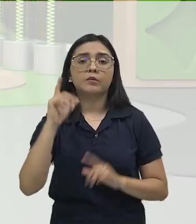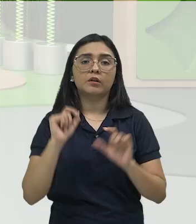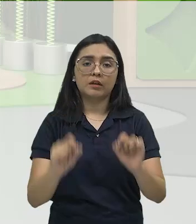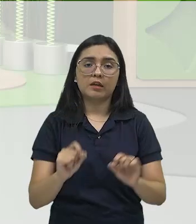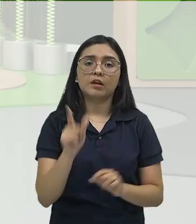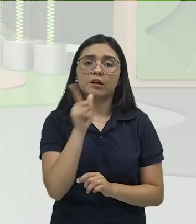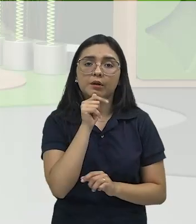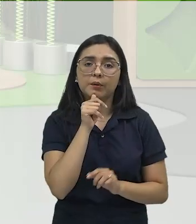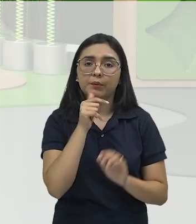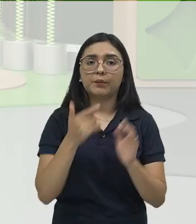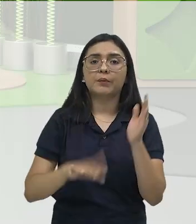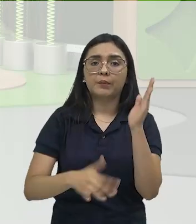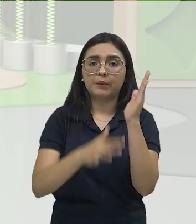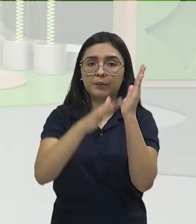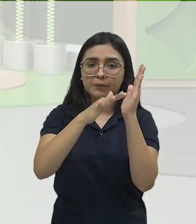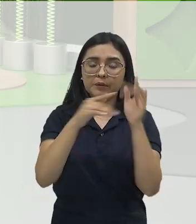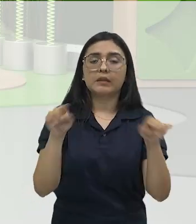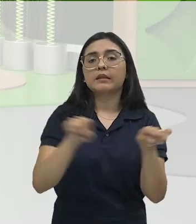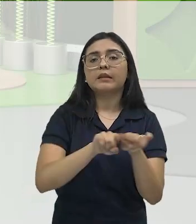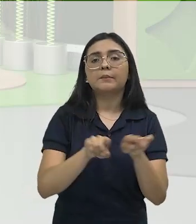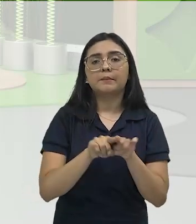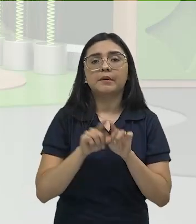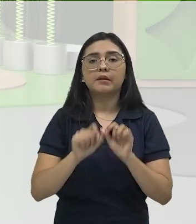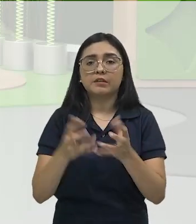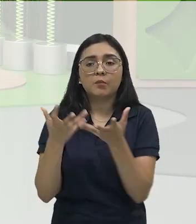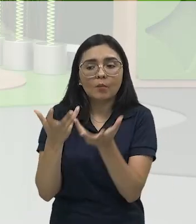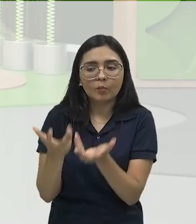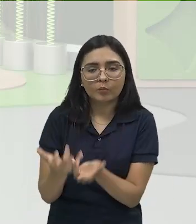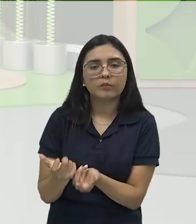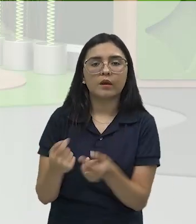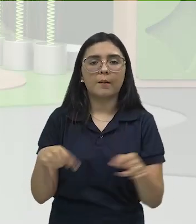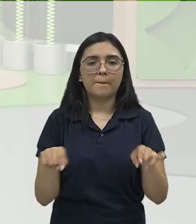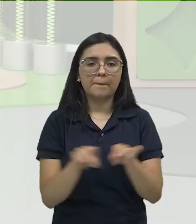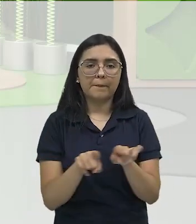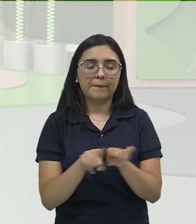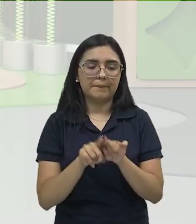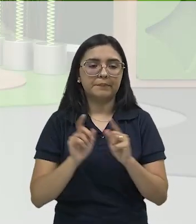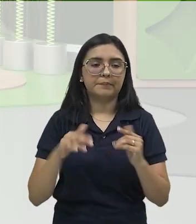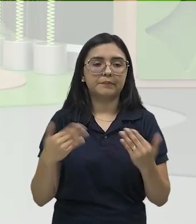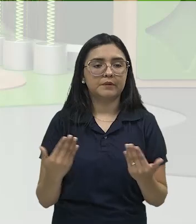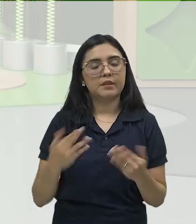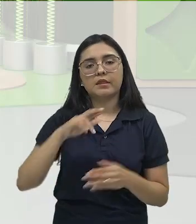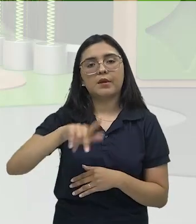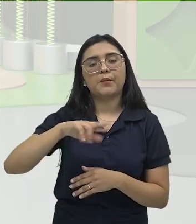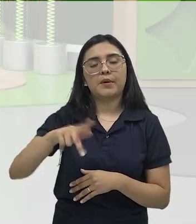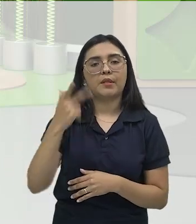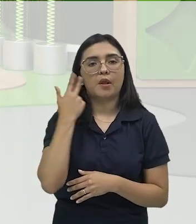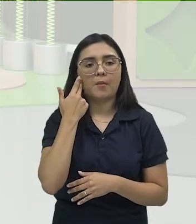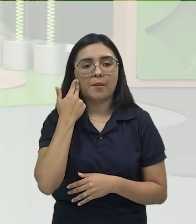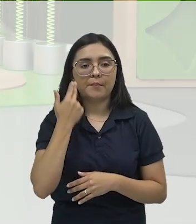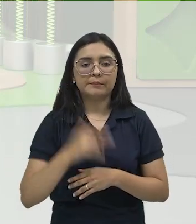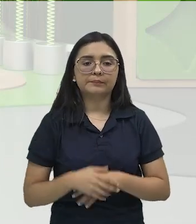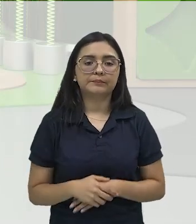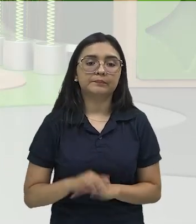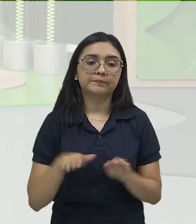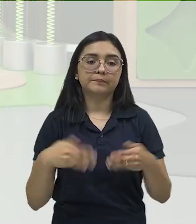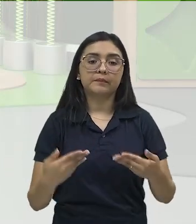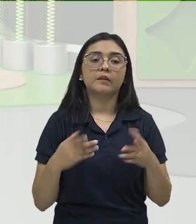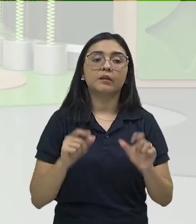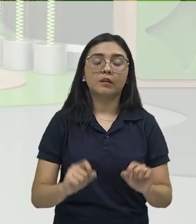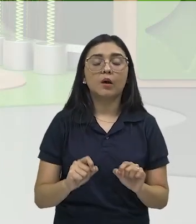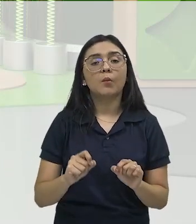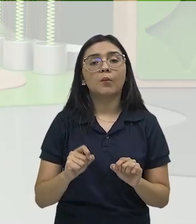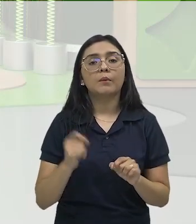cheia e mais recente, muitos episódios de seca extrema. E isso não é normal. E é necessário que os